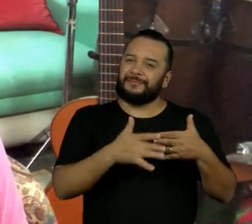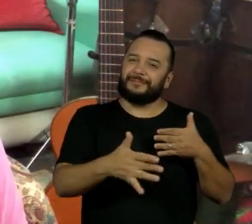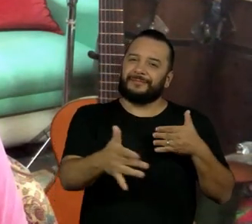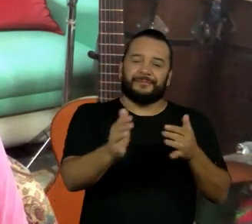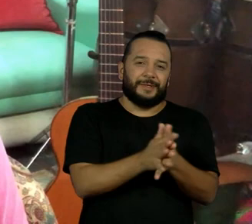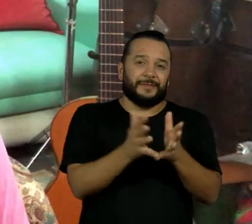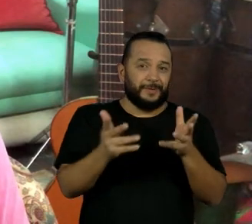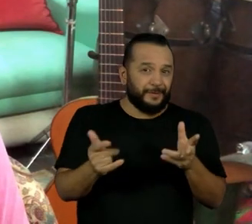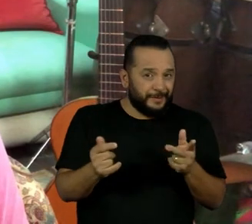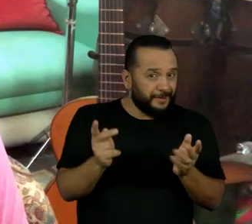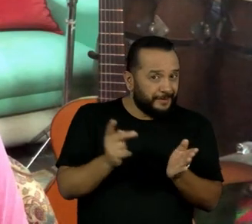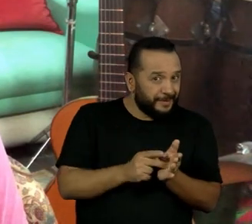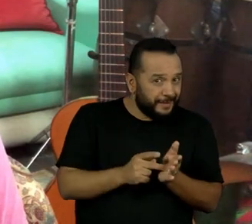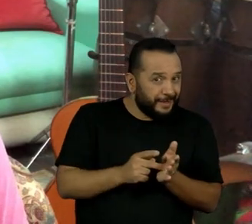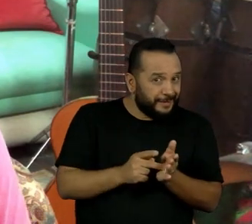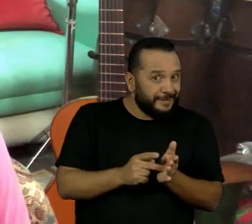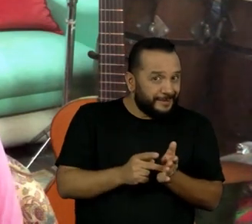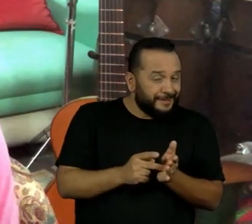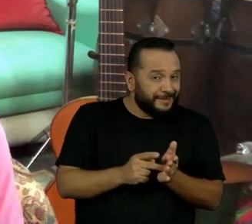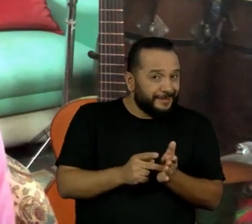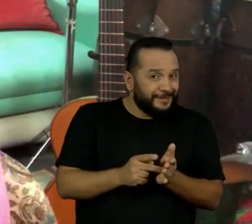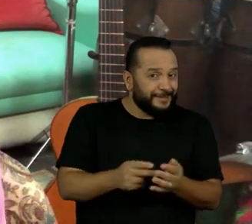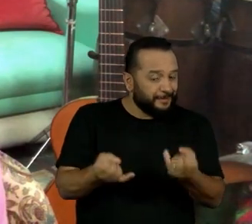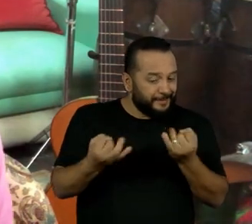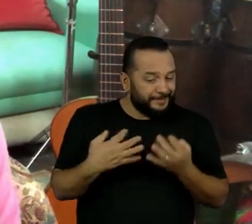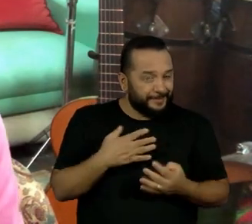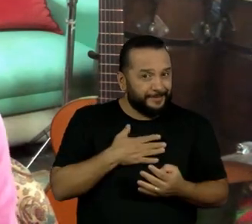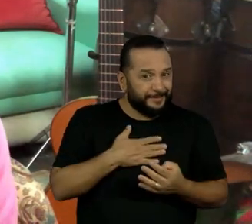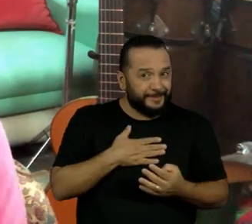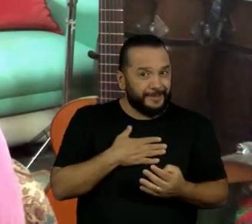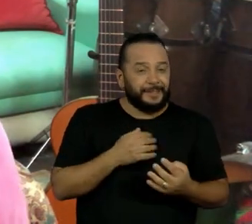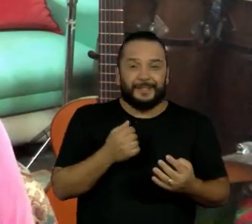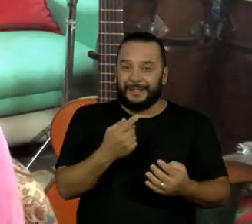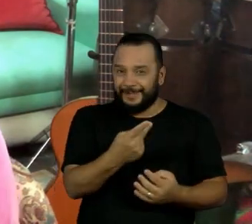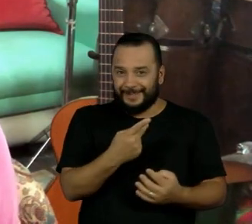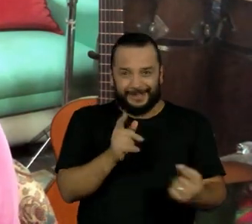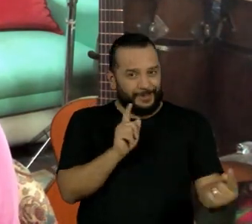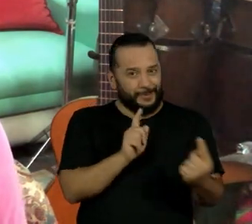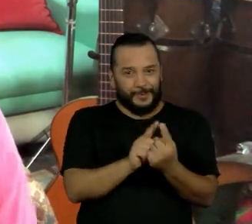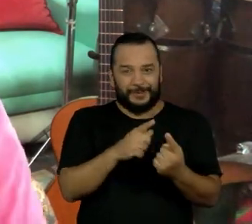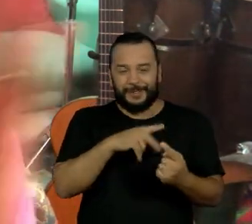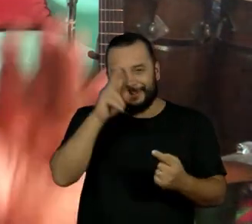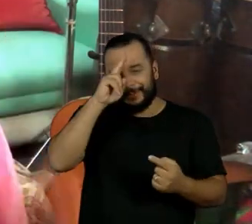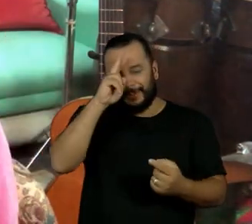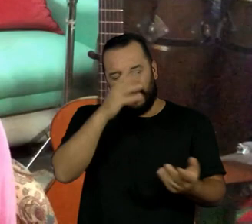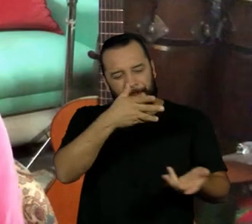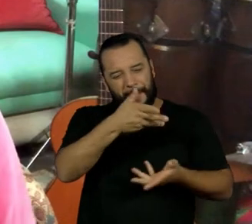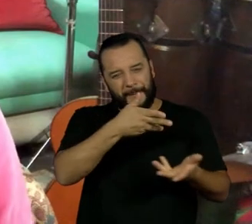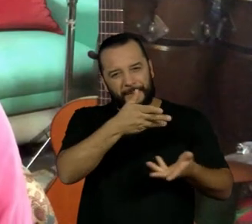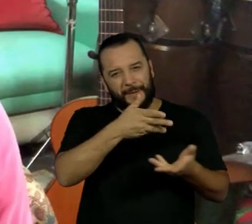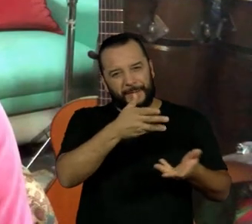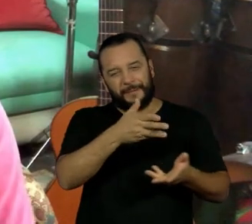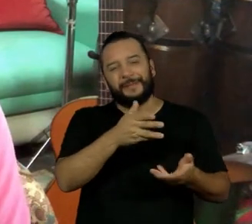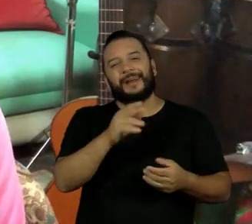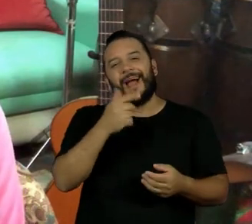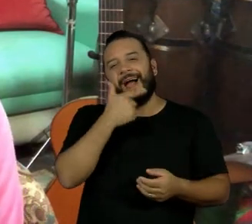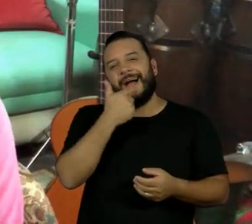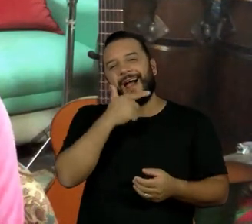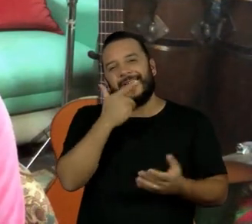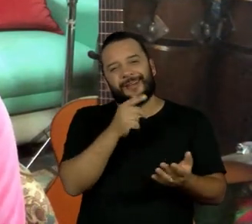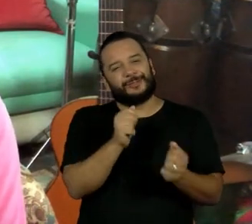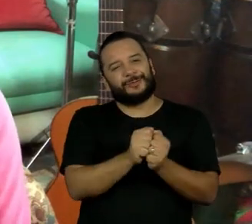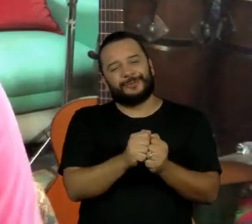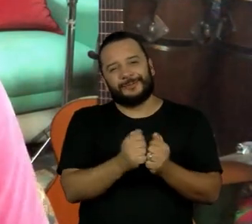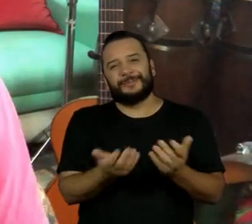Paulinha me diz aí toda vez que a gente se encontra a gente tem muita história para contar muita história para lembrar e dá muita risada